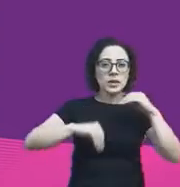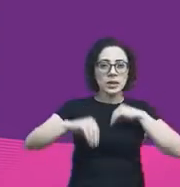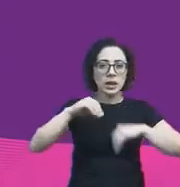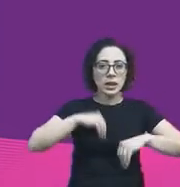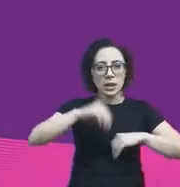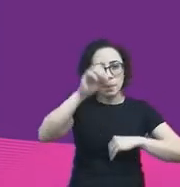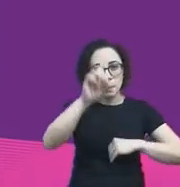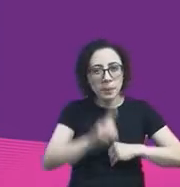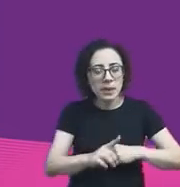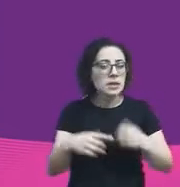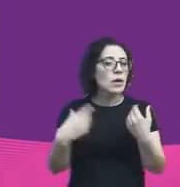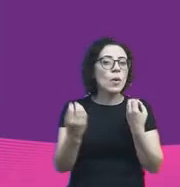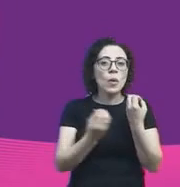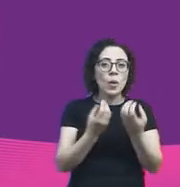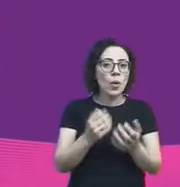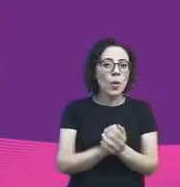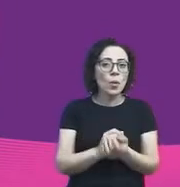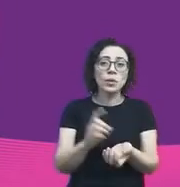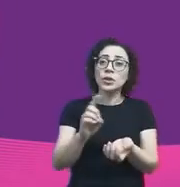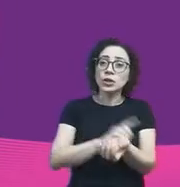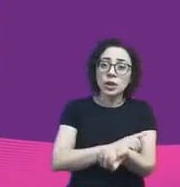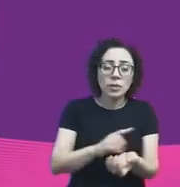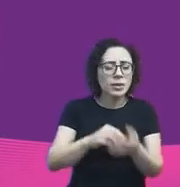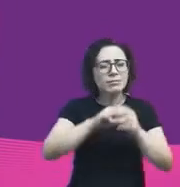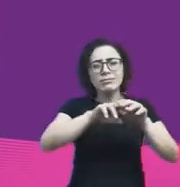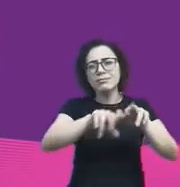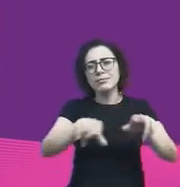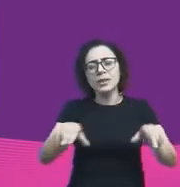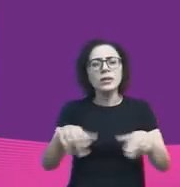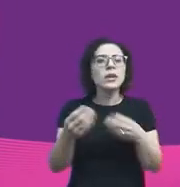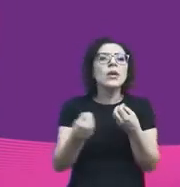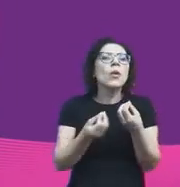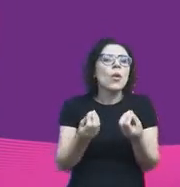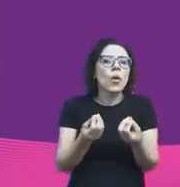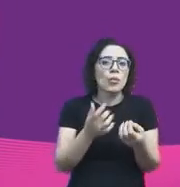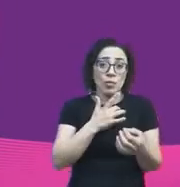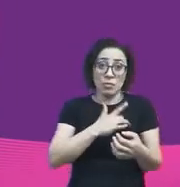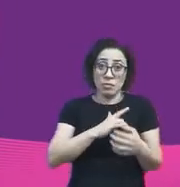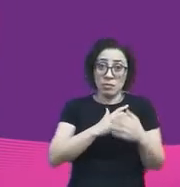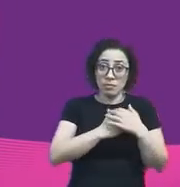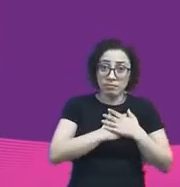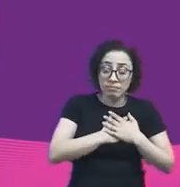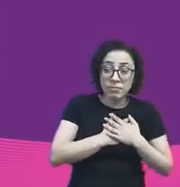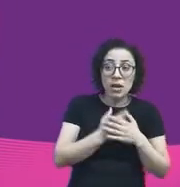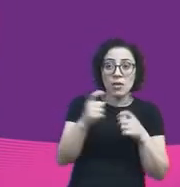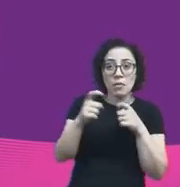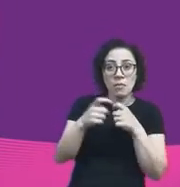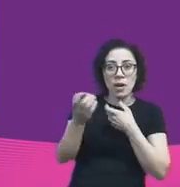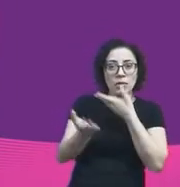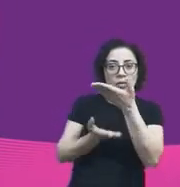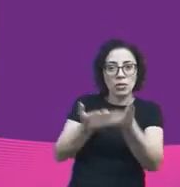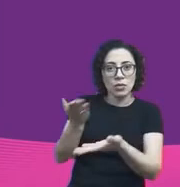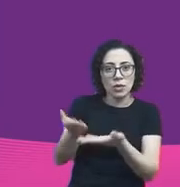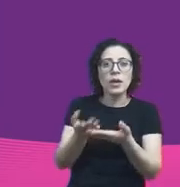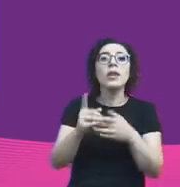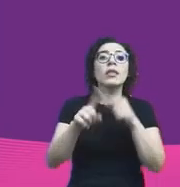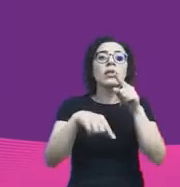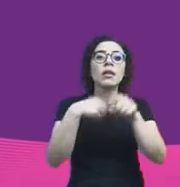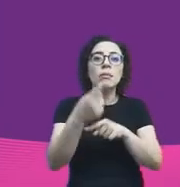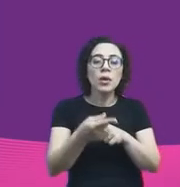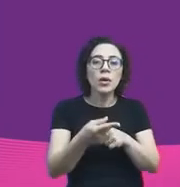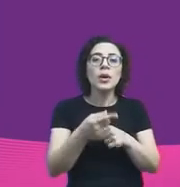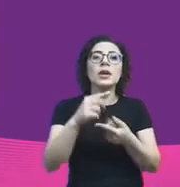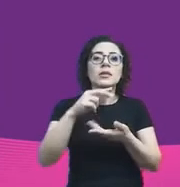a identidade do paciente com o médico e a compaixão do médico para com o paciente faz diferença no resultado final, ou mesmo